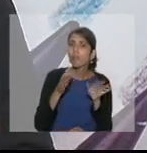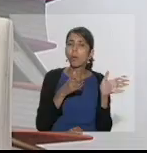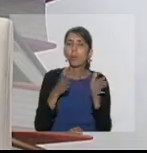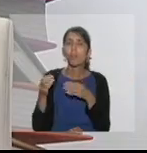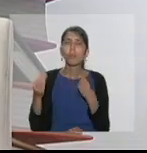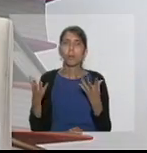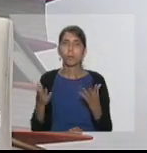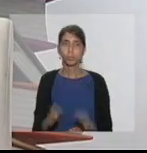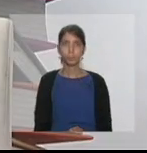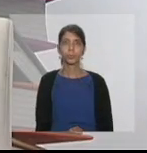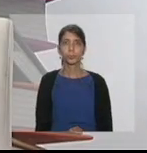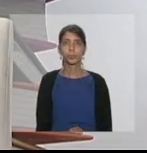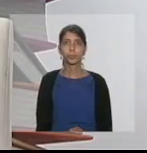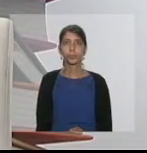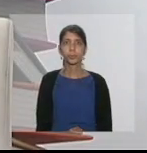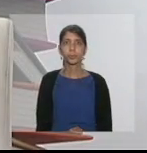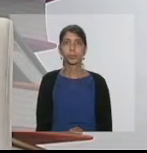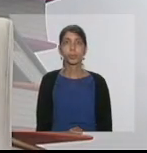organiza?